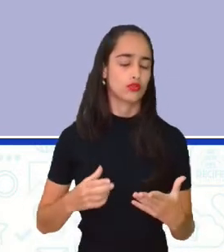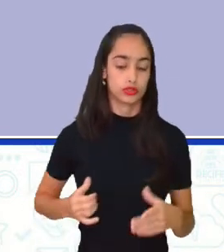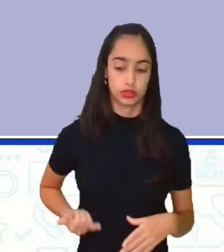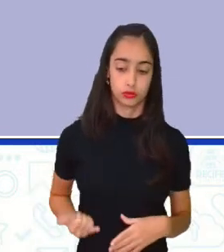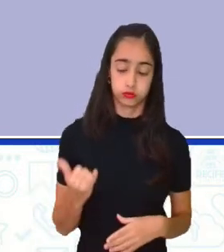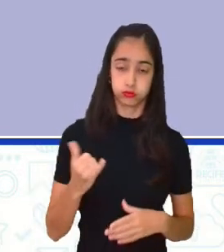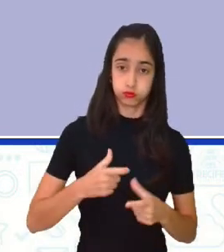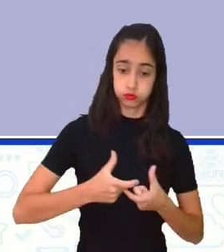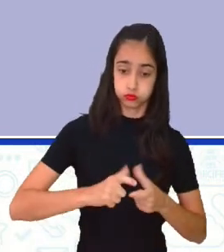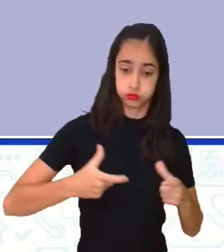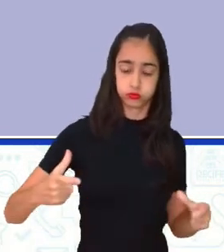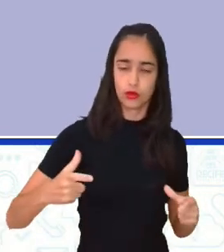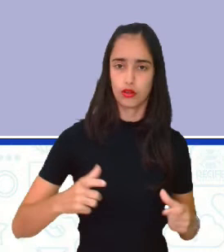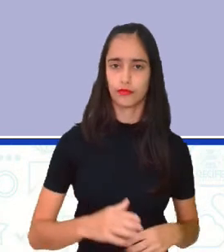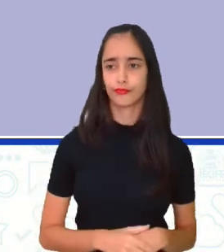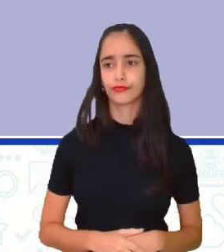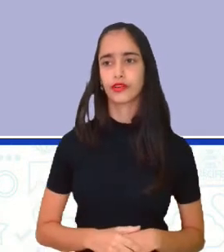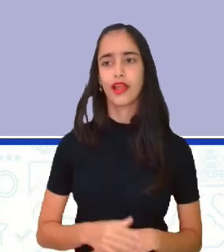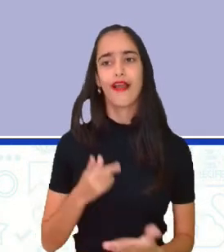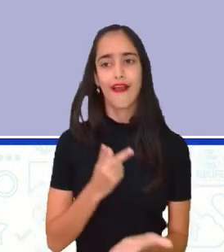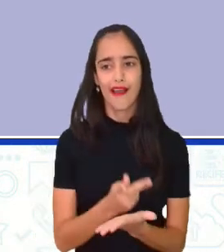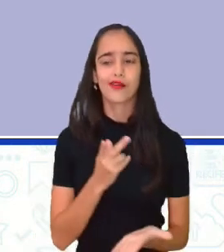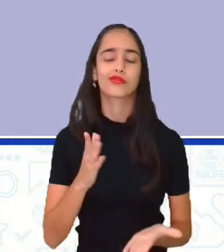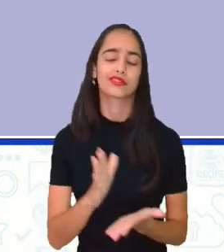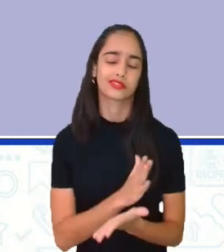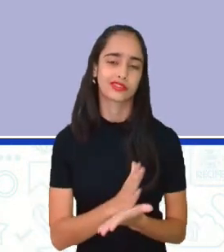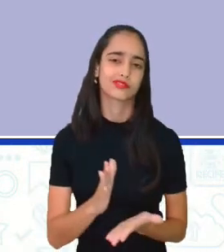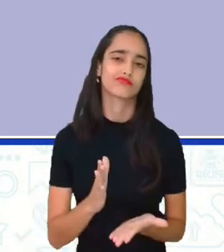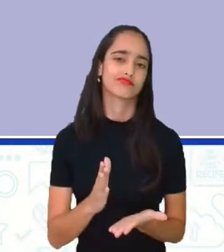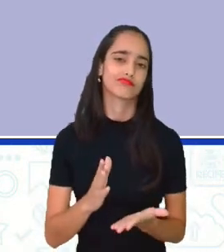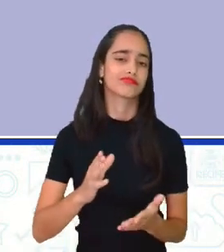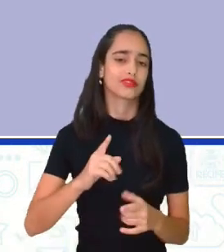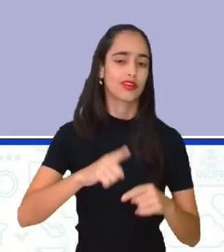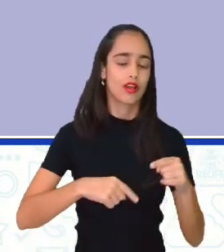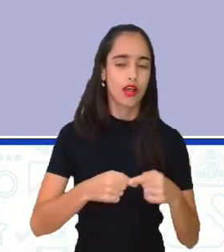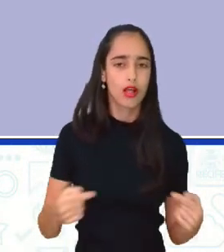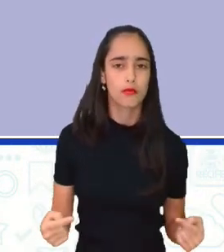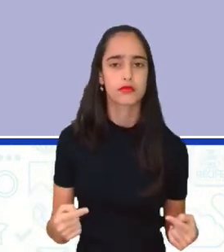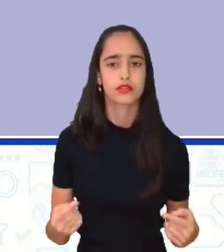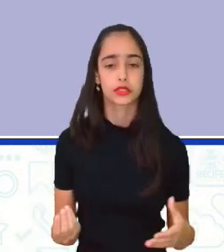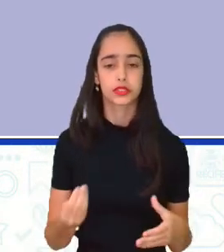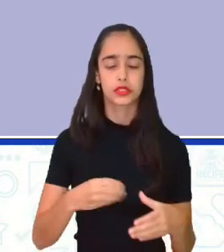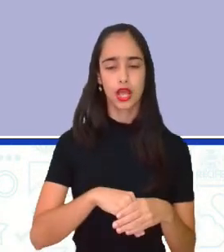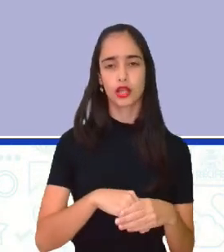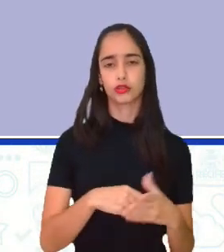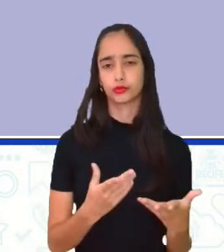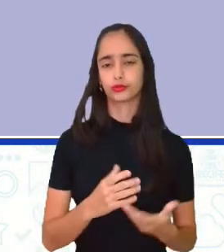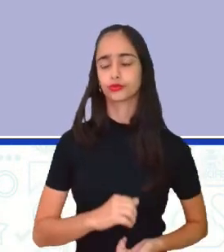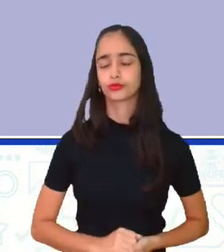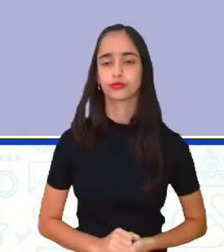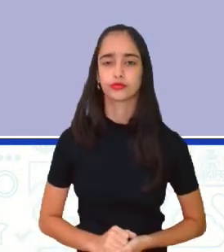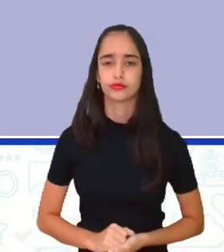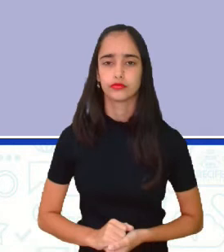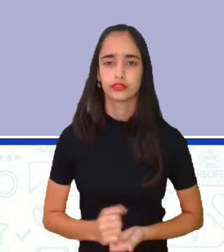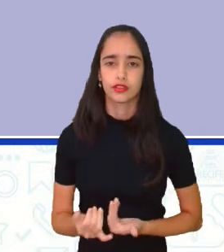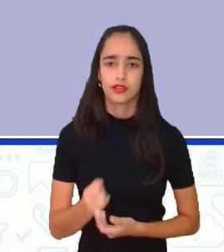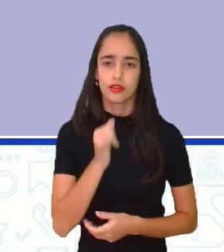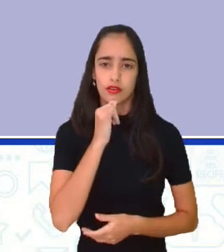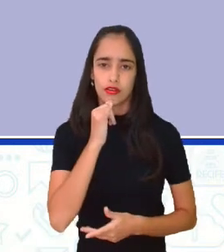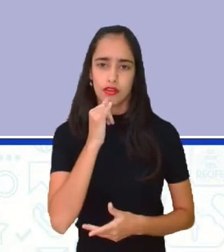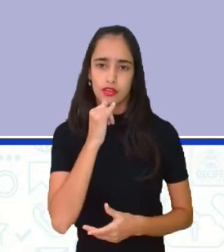em aparelhos eletrônicos. Normalmente eles ficam dentro do aparelho eletrônico. Então, quando acontece, normalmente som de